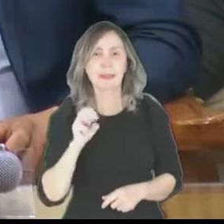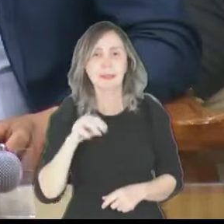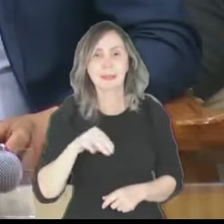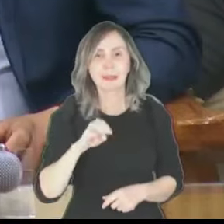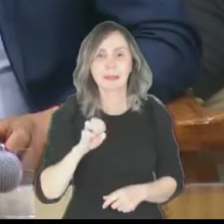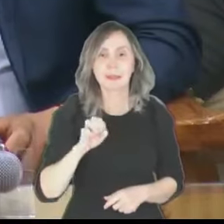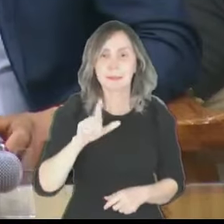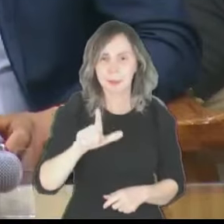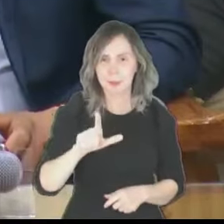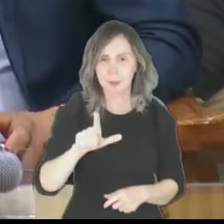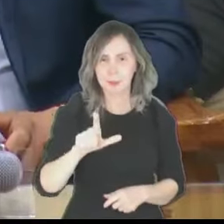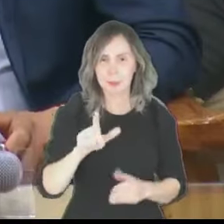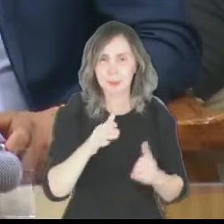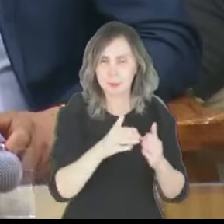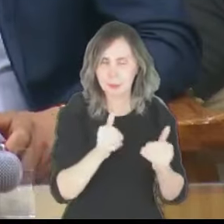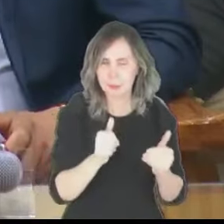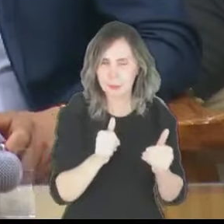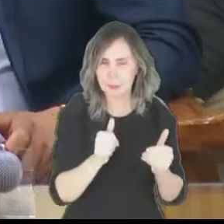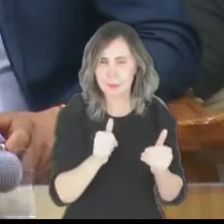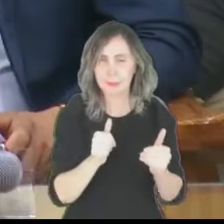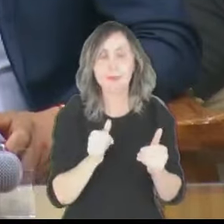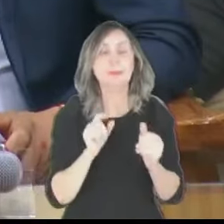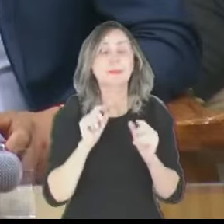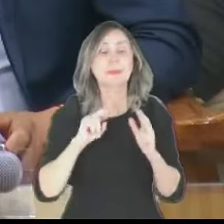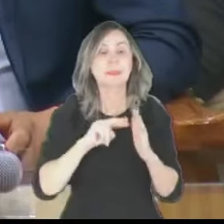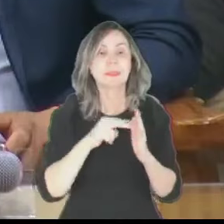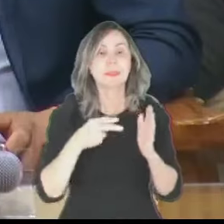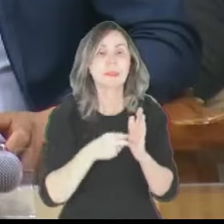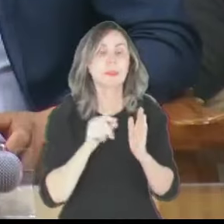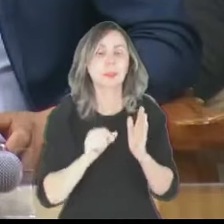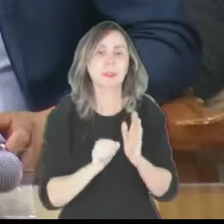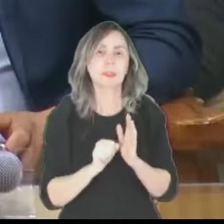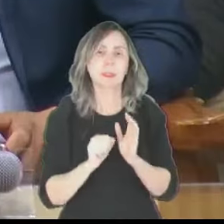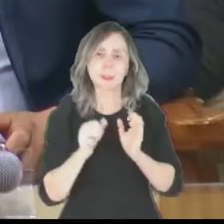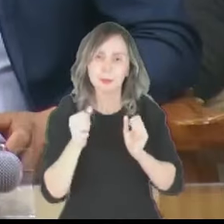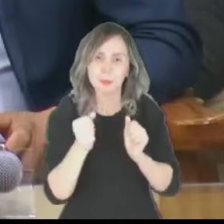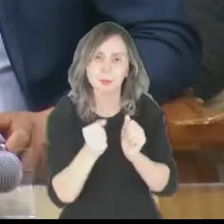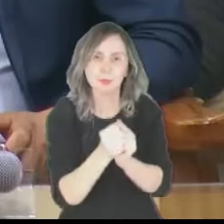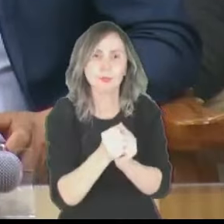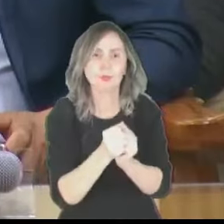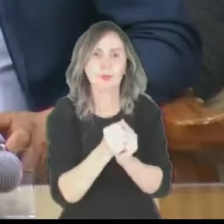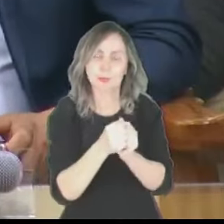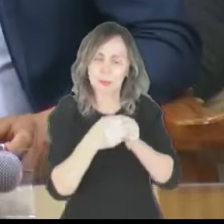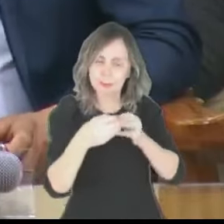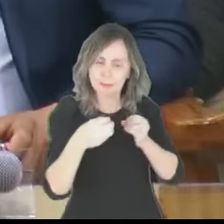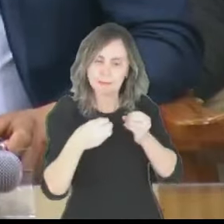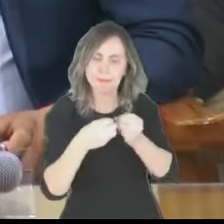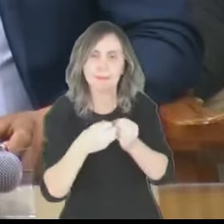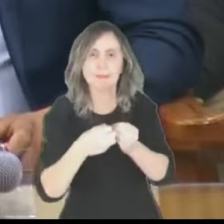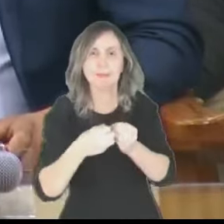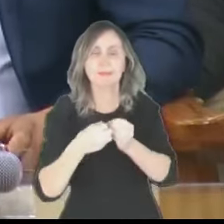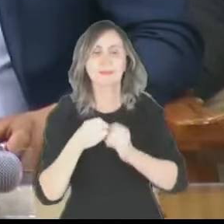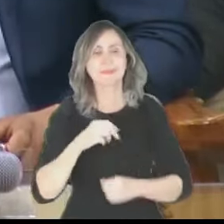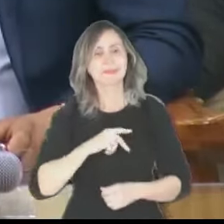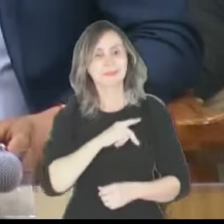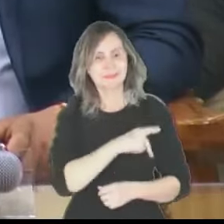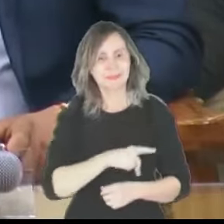é estar junto de, ao lado de. E Paulo aqui está rogando.